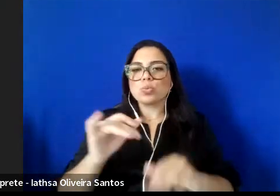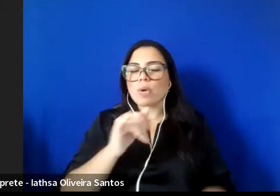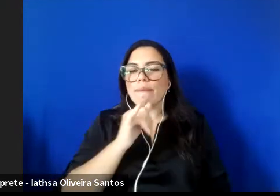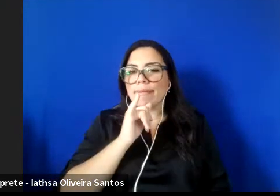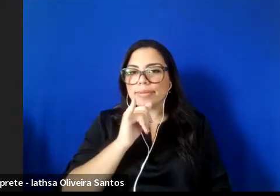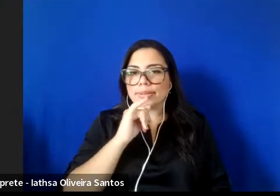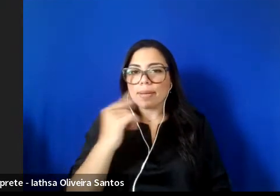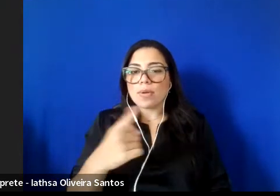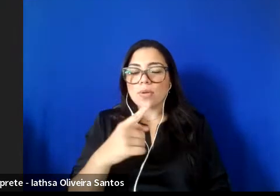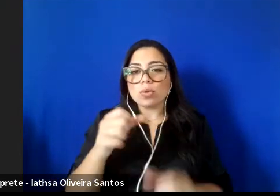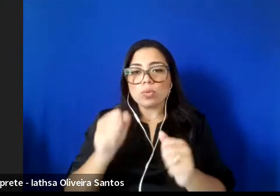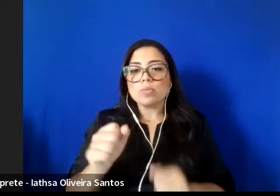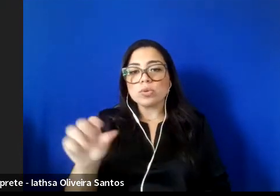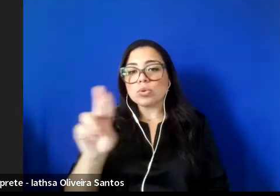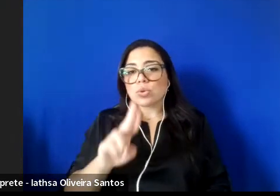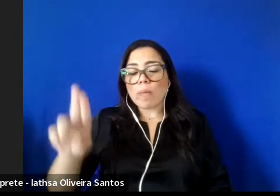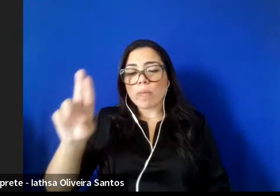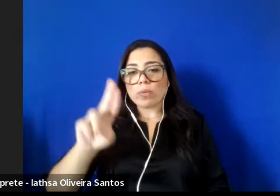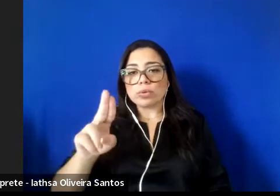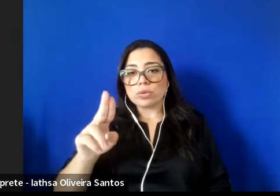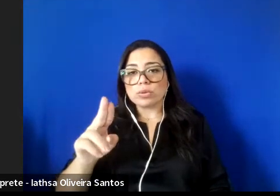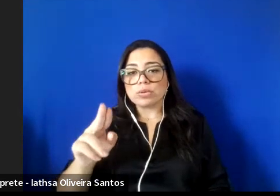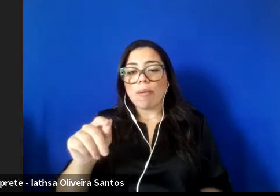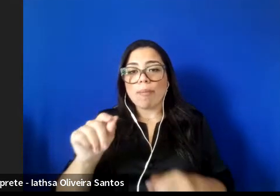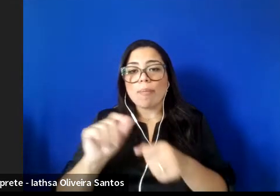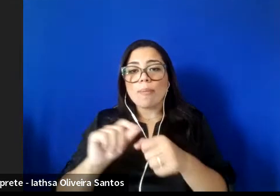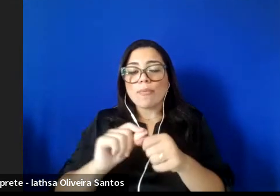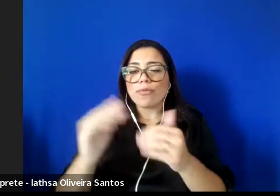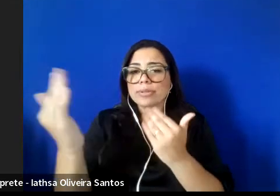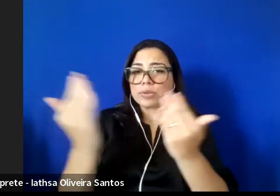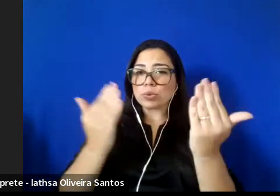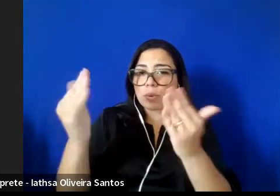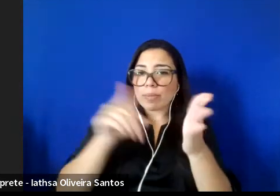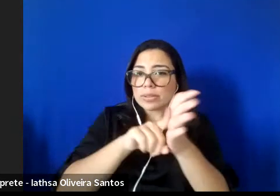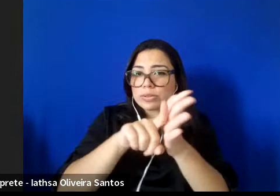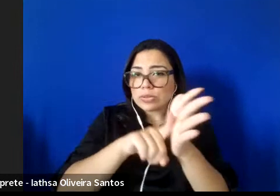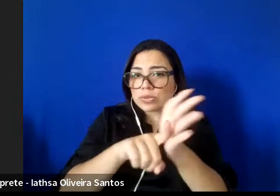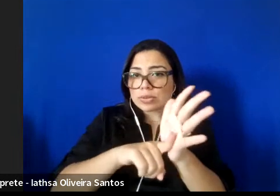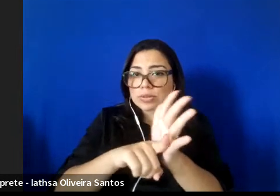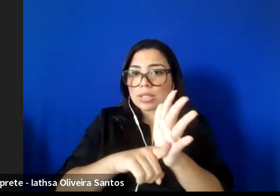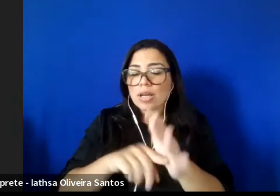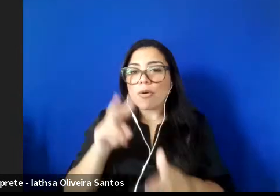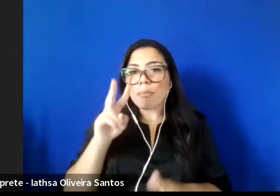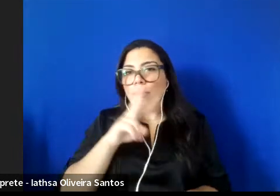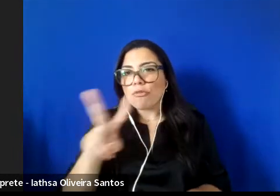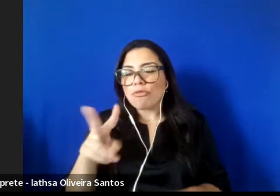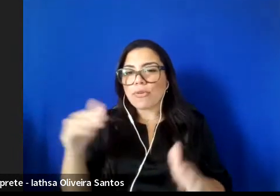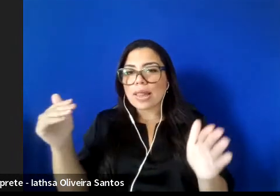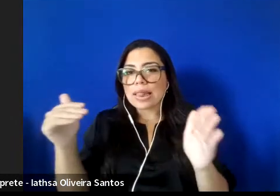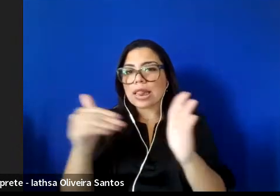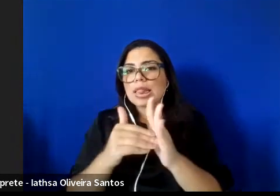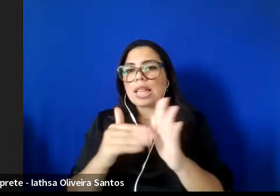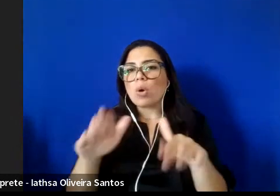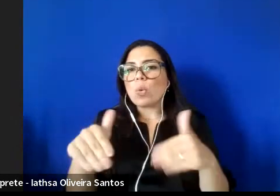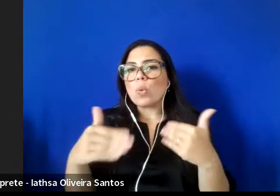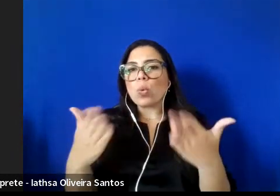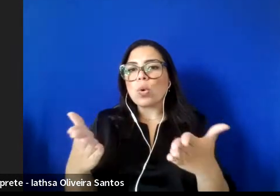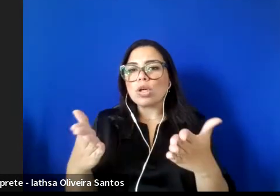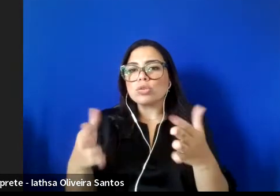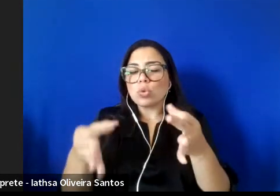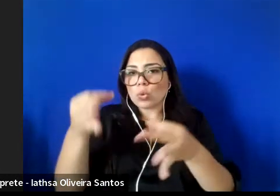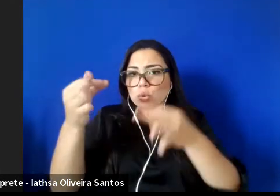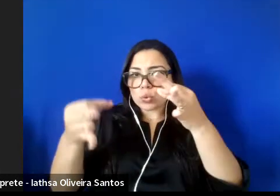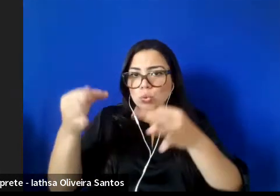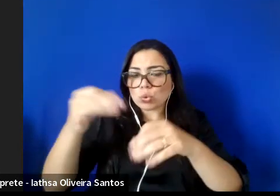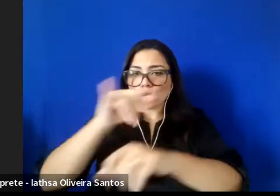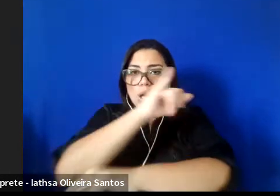gente pode utilizar para fazer essa análise comparativa e ver até que ponto o judiciário